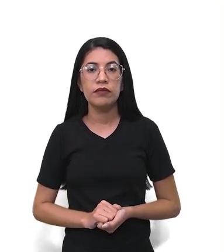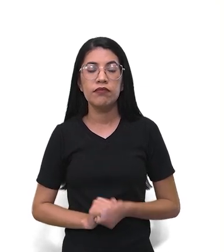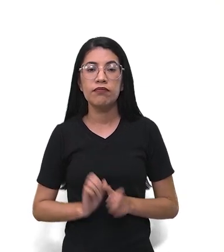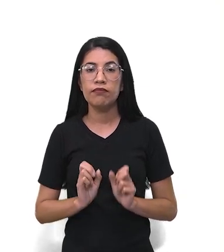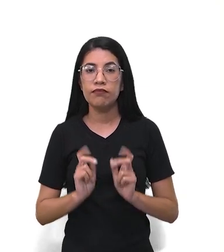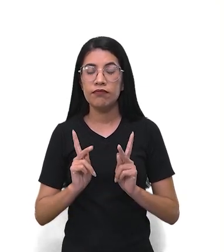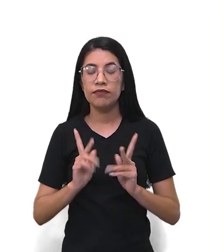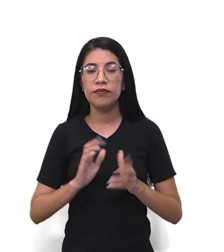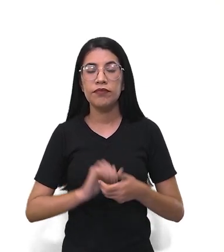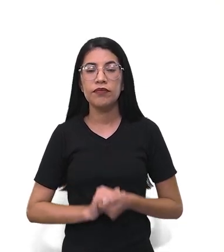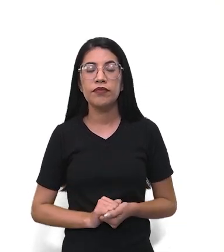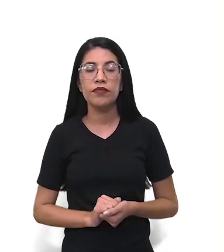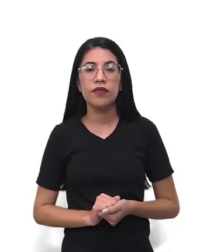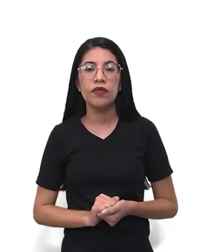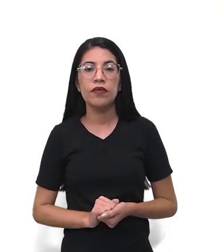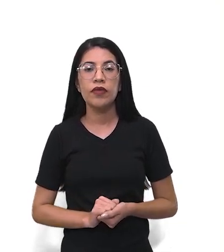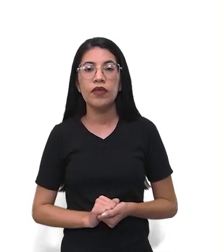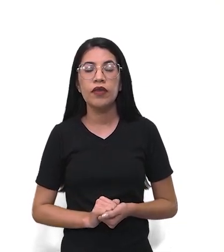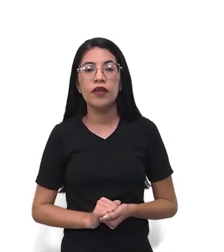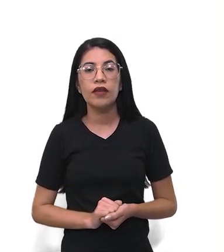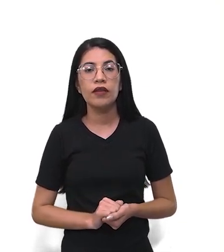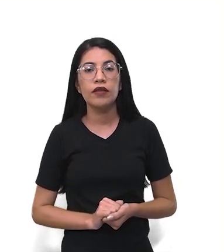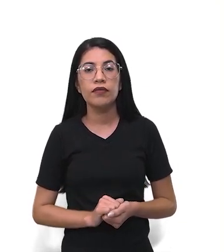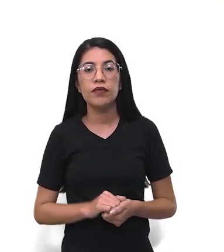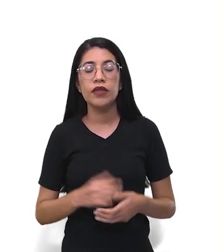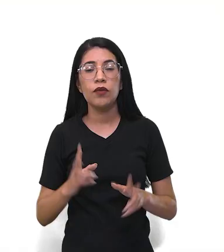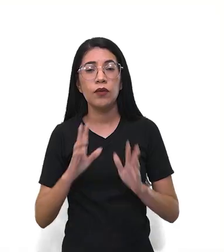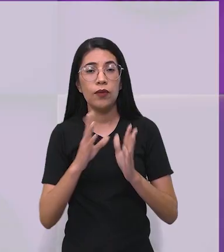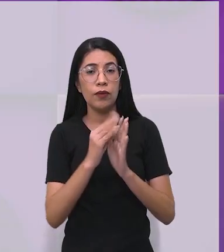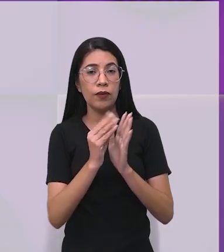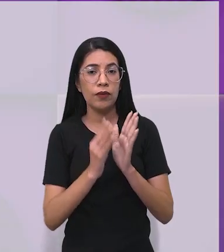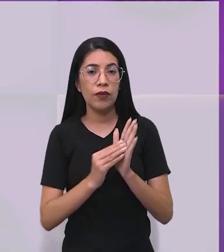Bacana, pessoal? Tranquilo demais, né? Então esse aí foi o